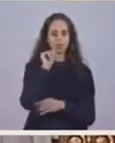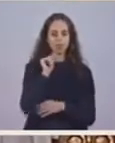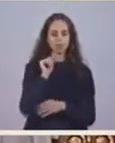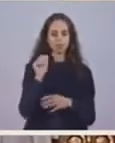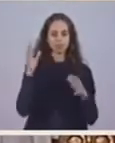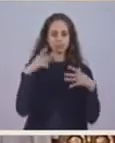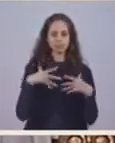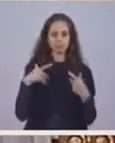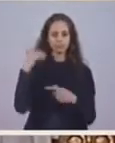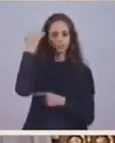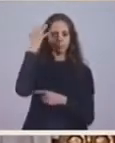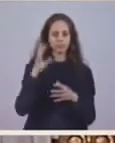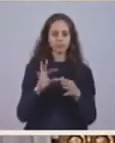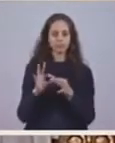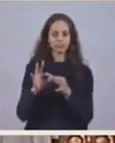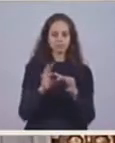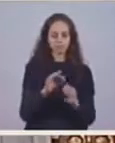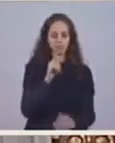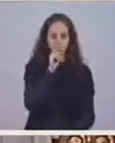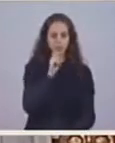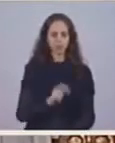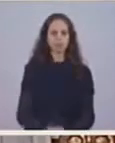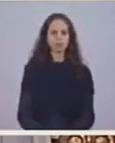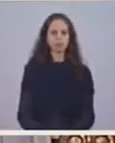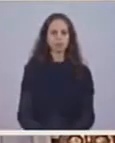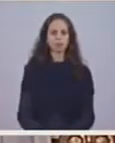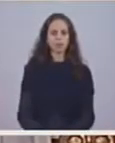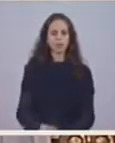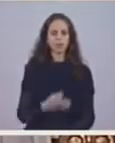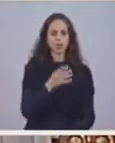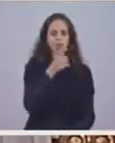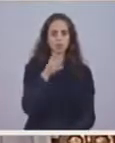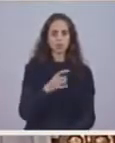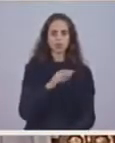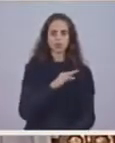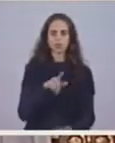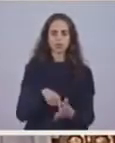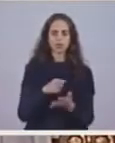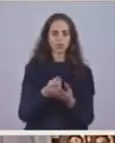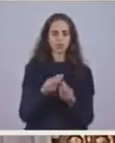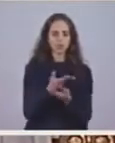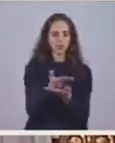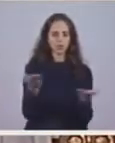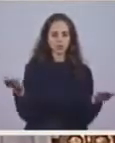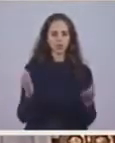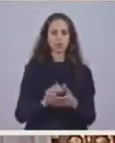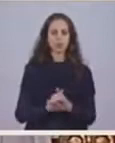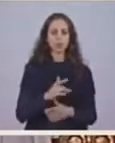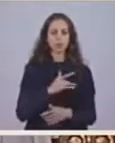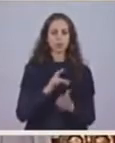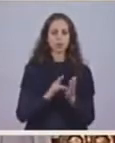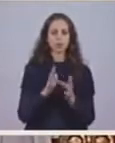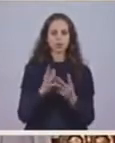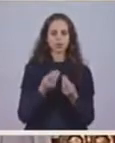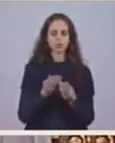na unidade do Espírito Santo. Amém. A paz do Senhor esteja sempre convosco.